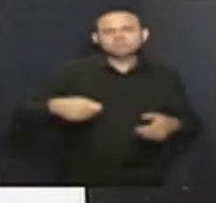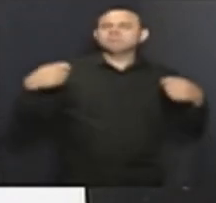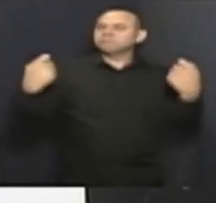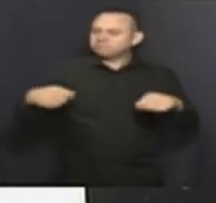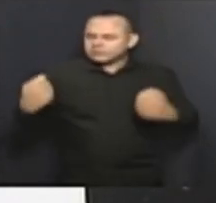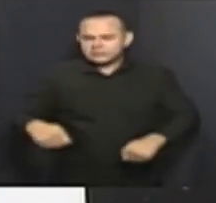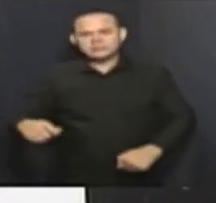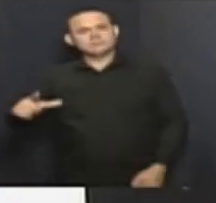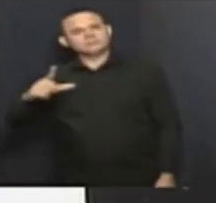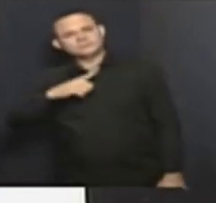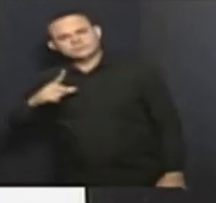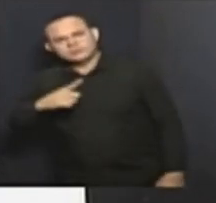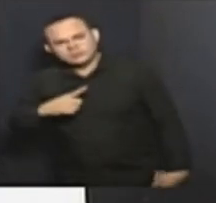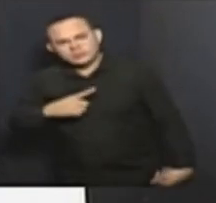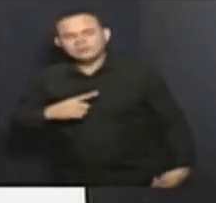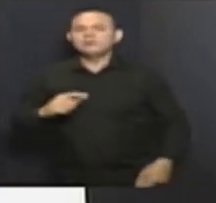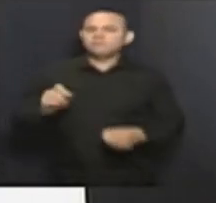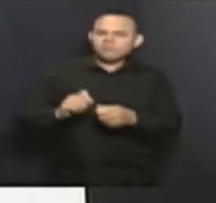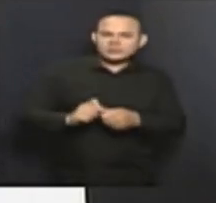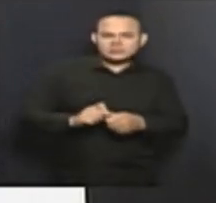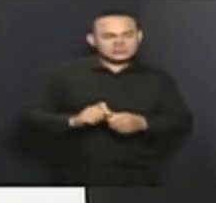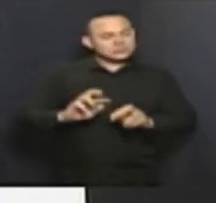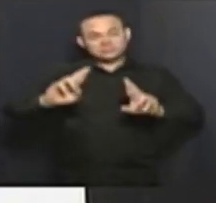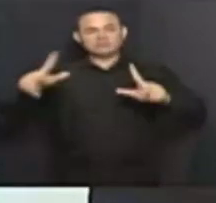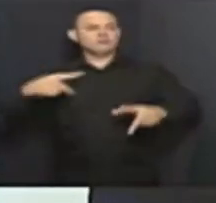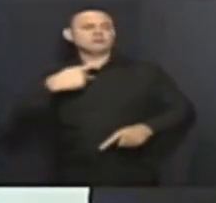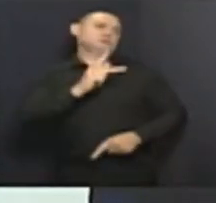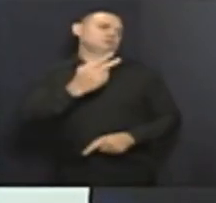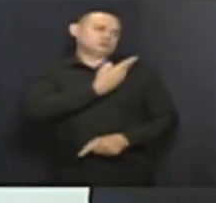peru montante não conseguiu fazer